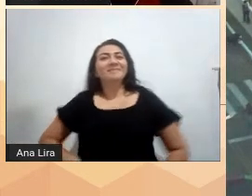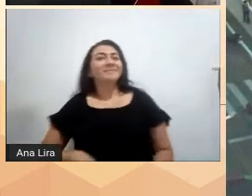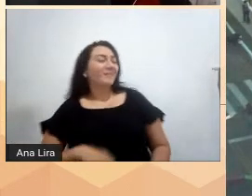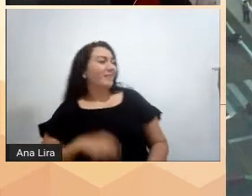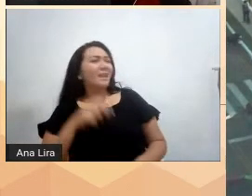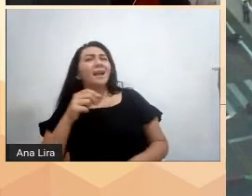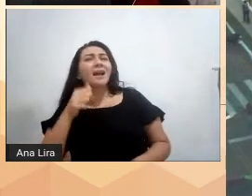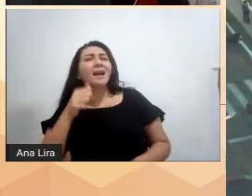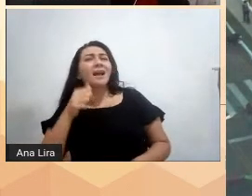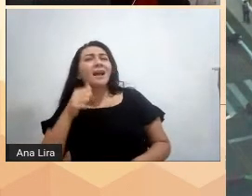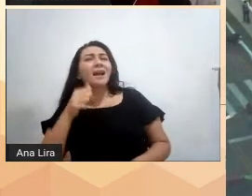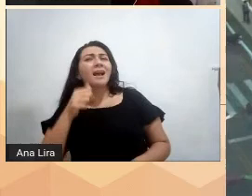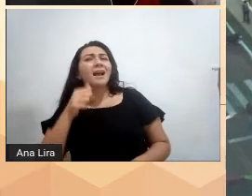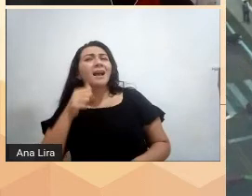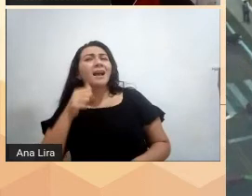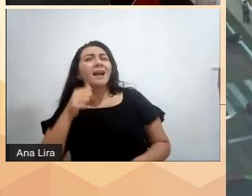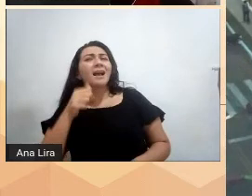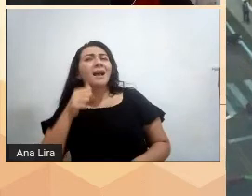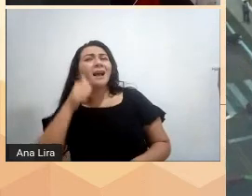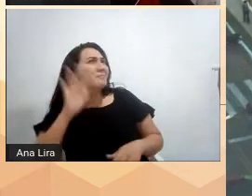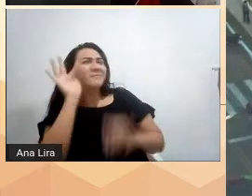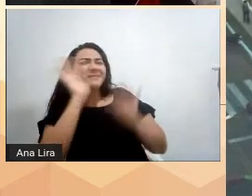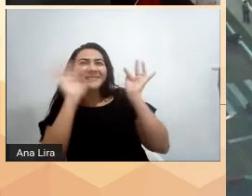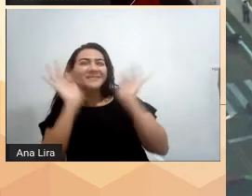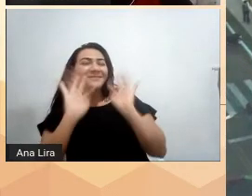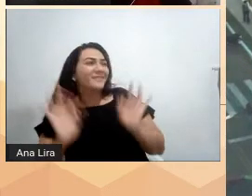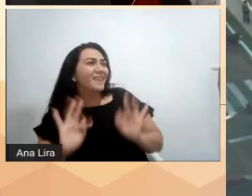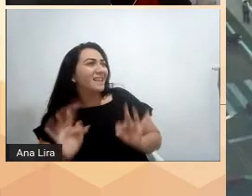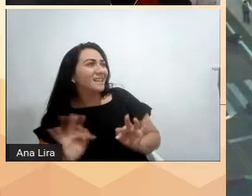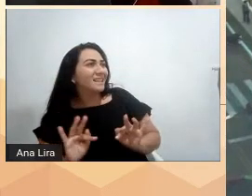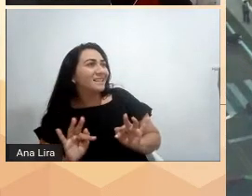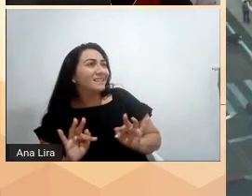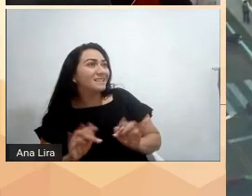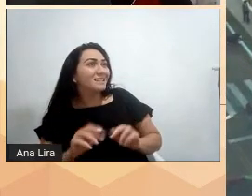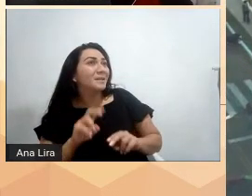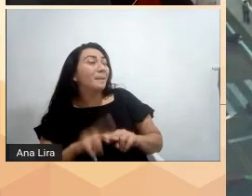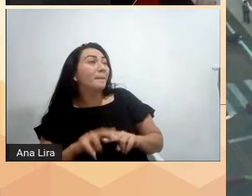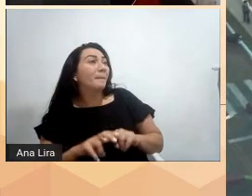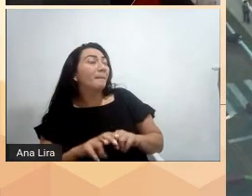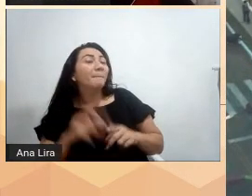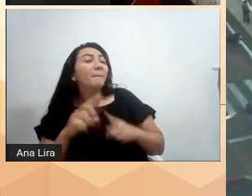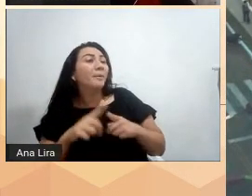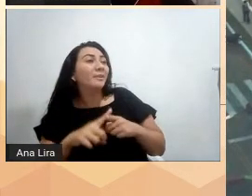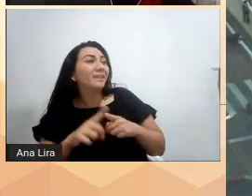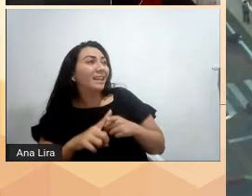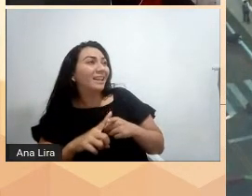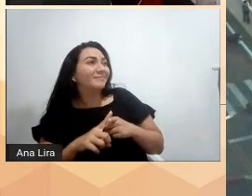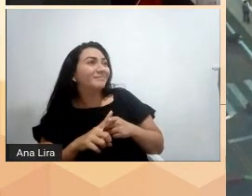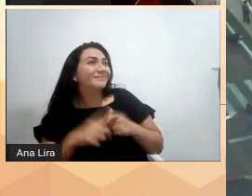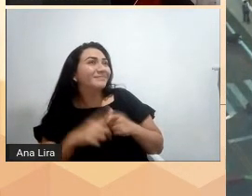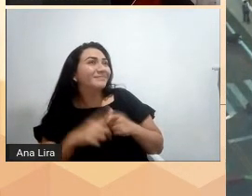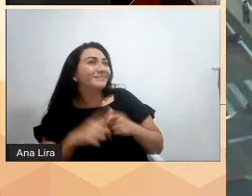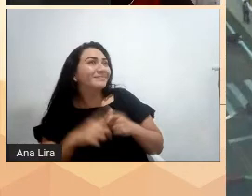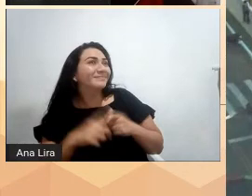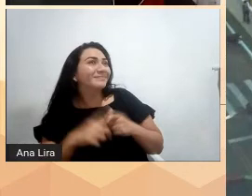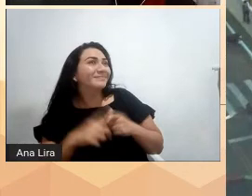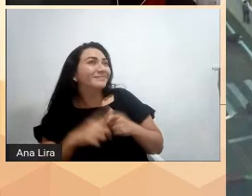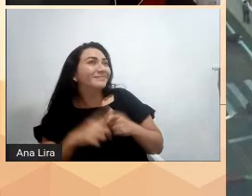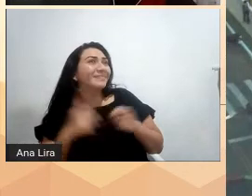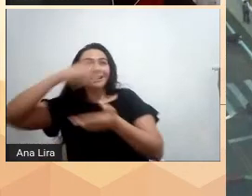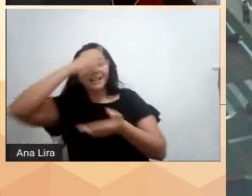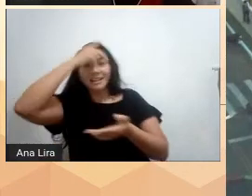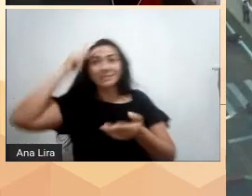desses equipamentos culturais, aqui no escritório, eu trabalho com muitos projetos que são centros culturais que